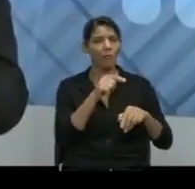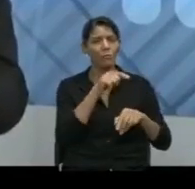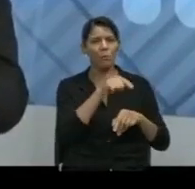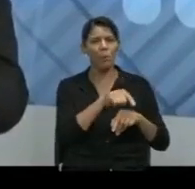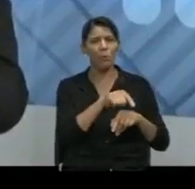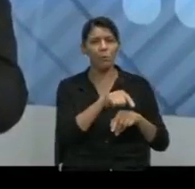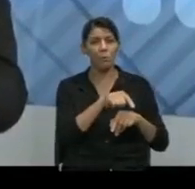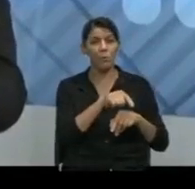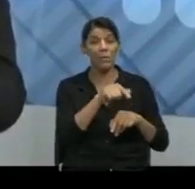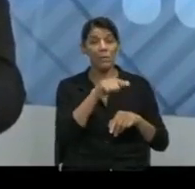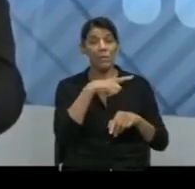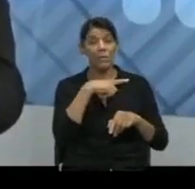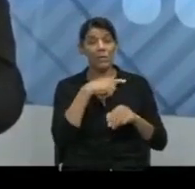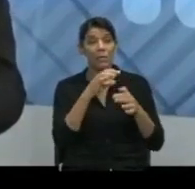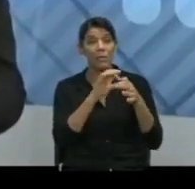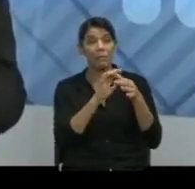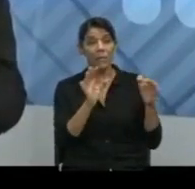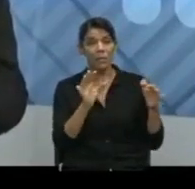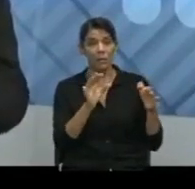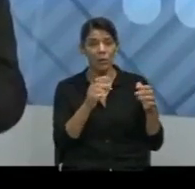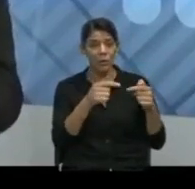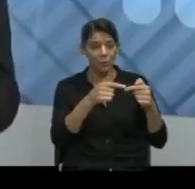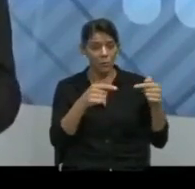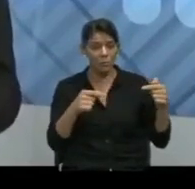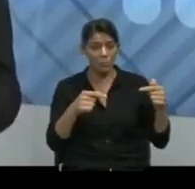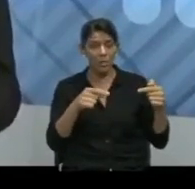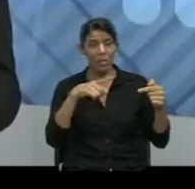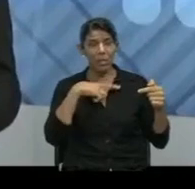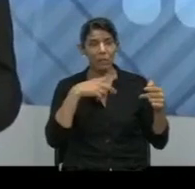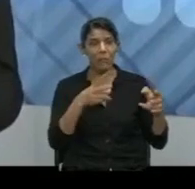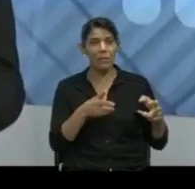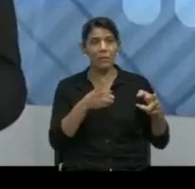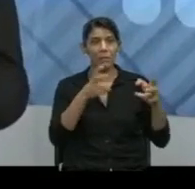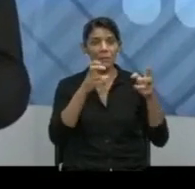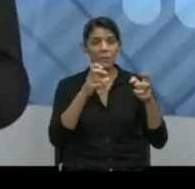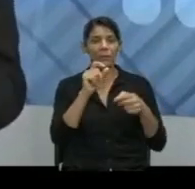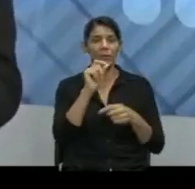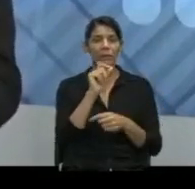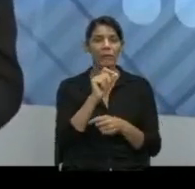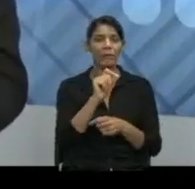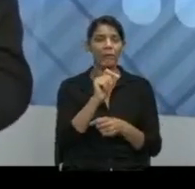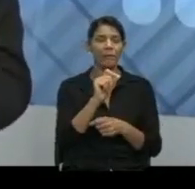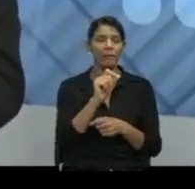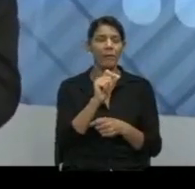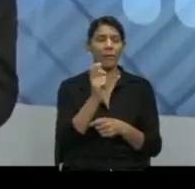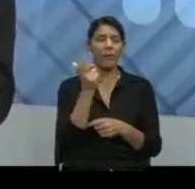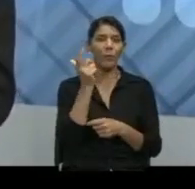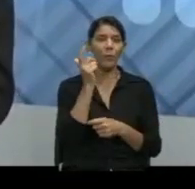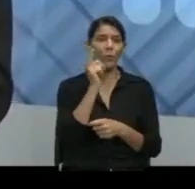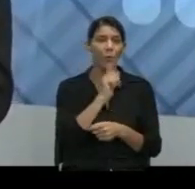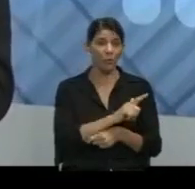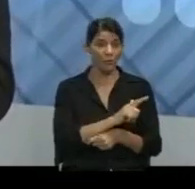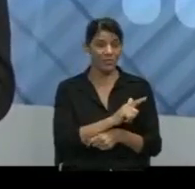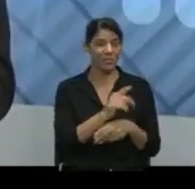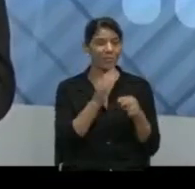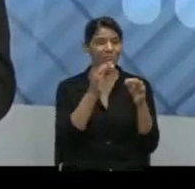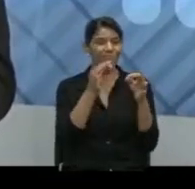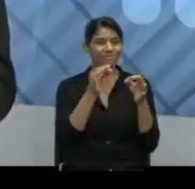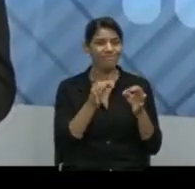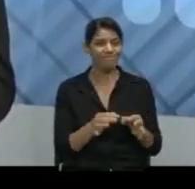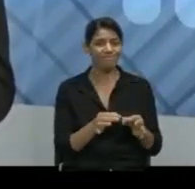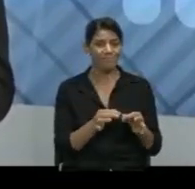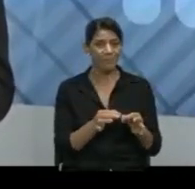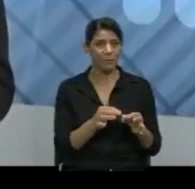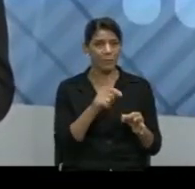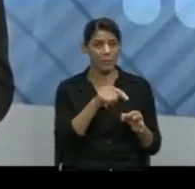pontos onde ele soltou o prumo de centro, a gente observou o quê? Que deu uma precisão